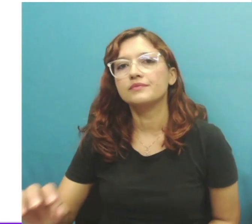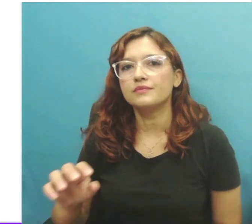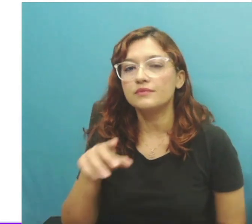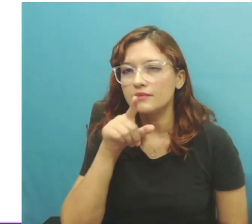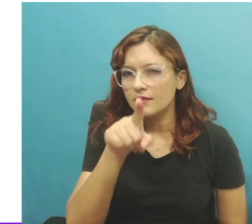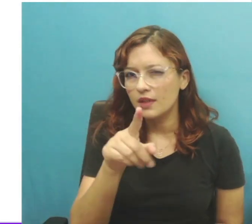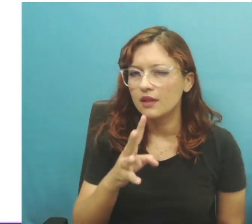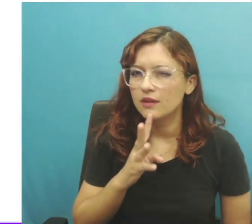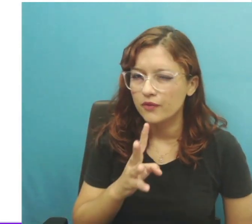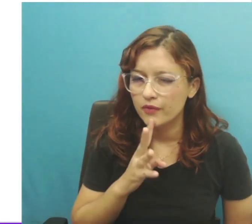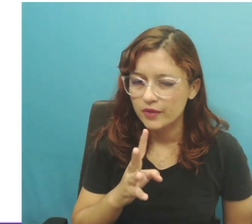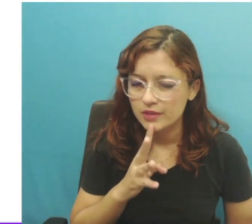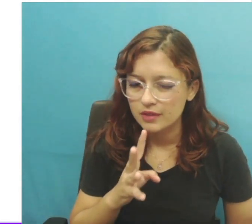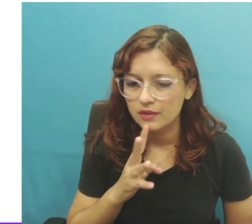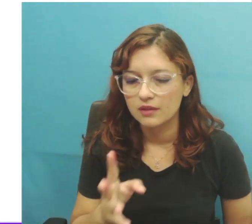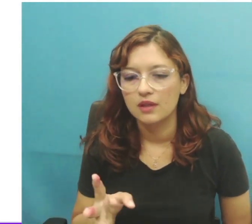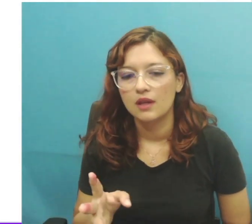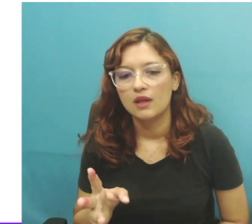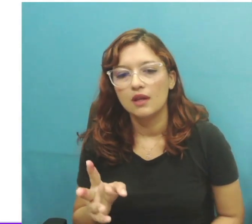Outro exemplo.